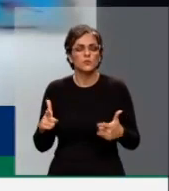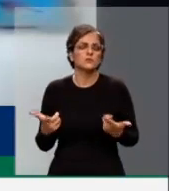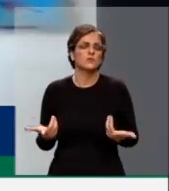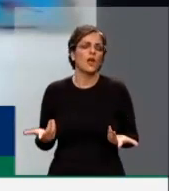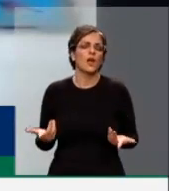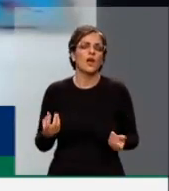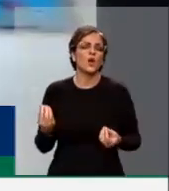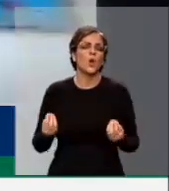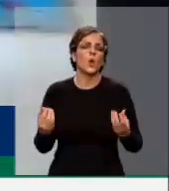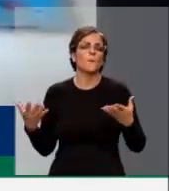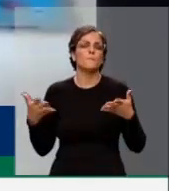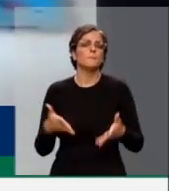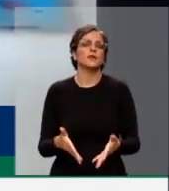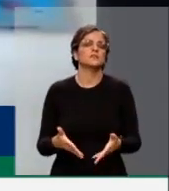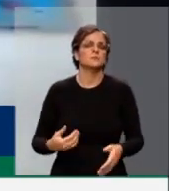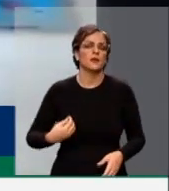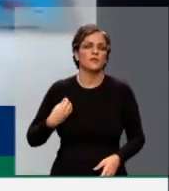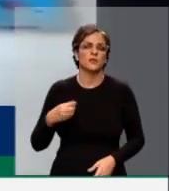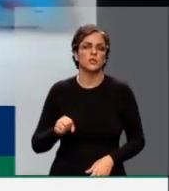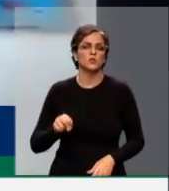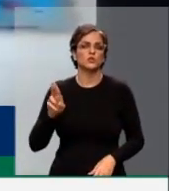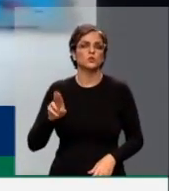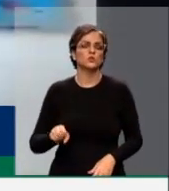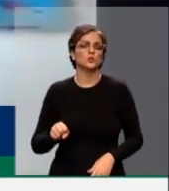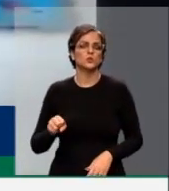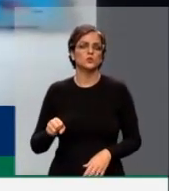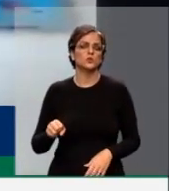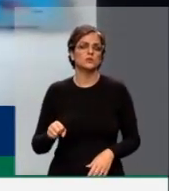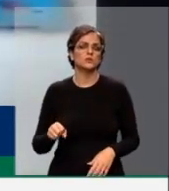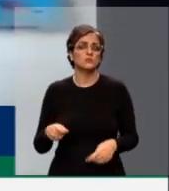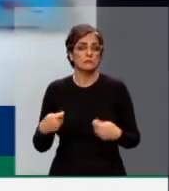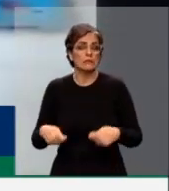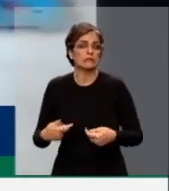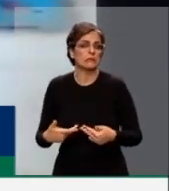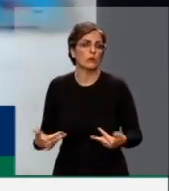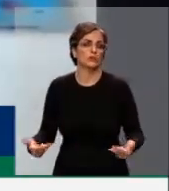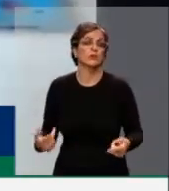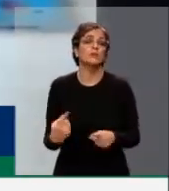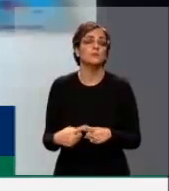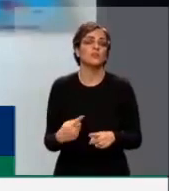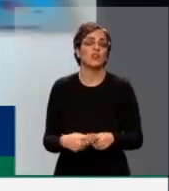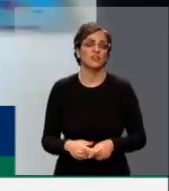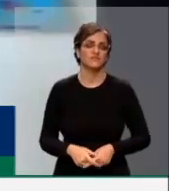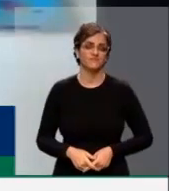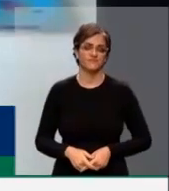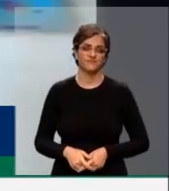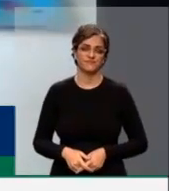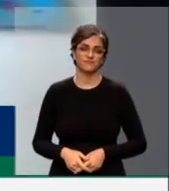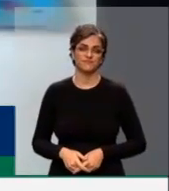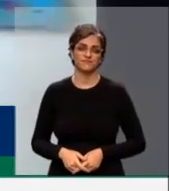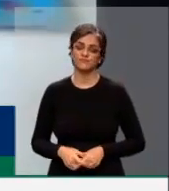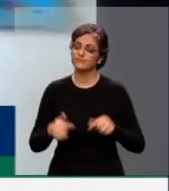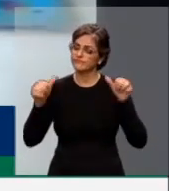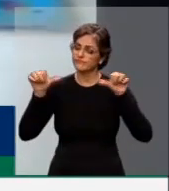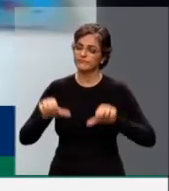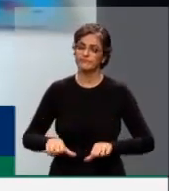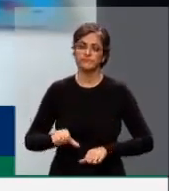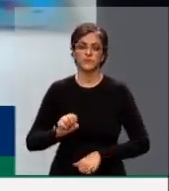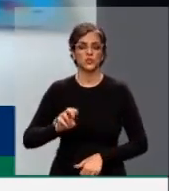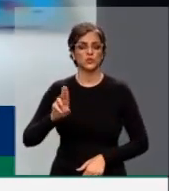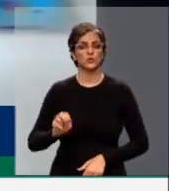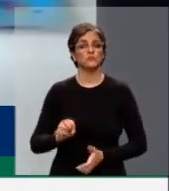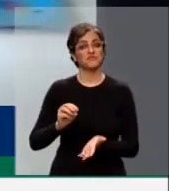participado do SUS na medida de suas necessidades. Pelo desmonte, o subfinanciamento do SUS é uma